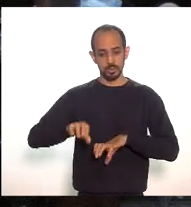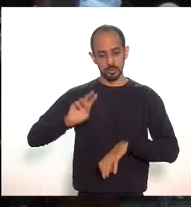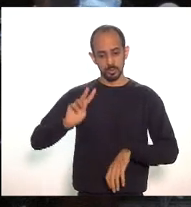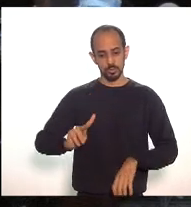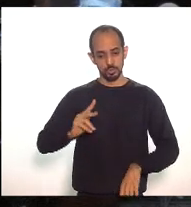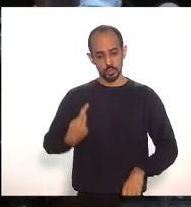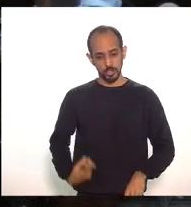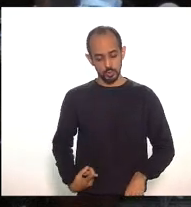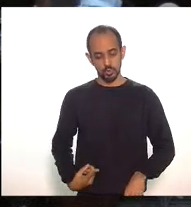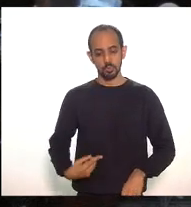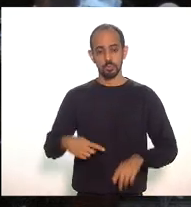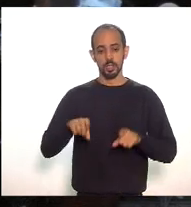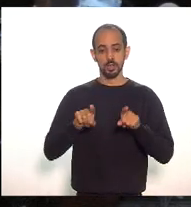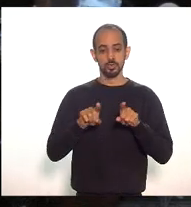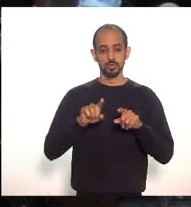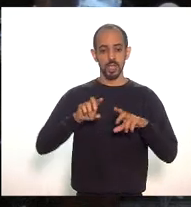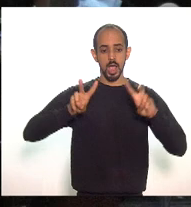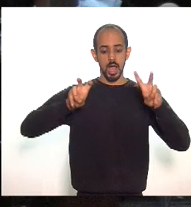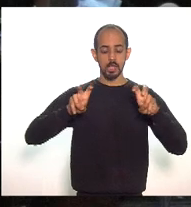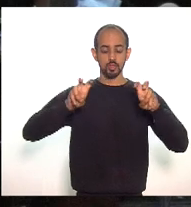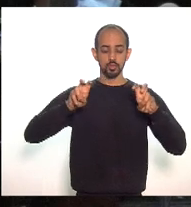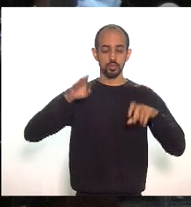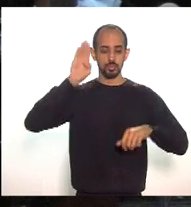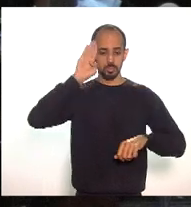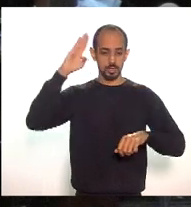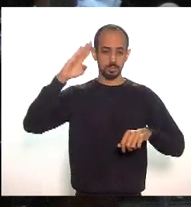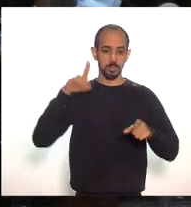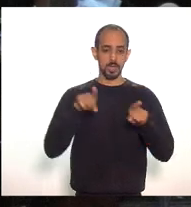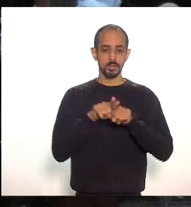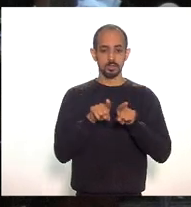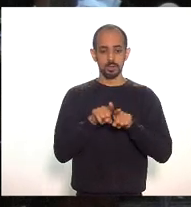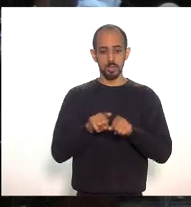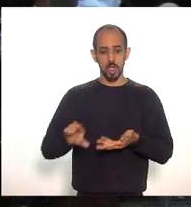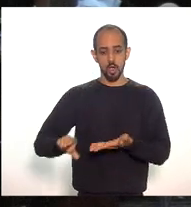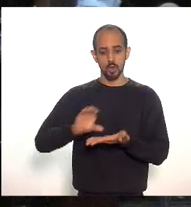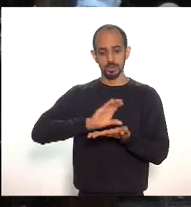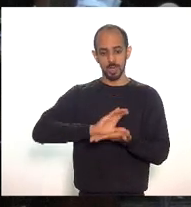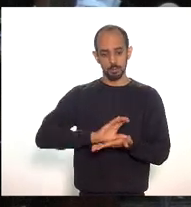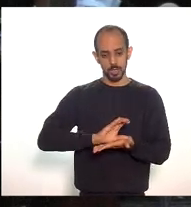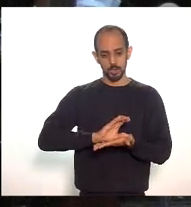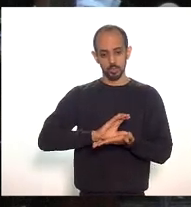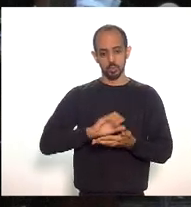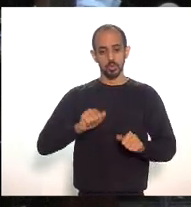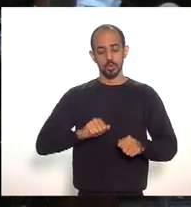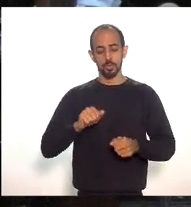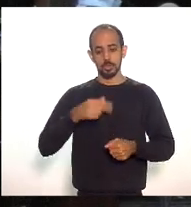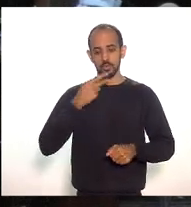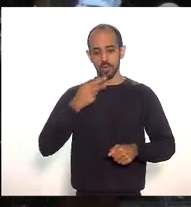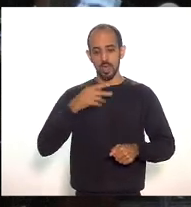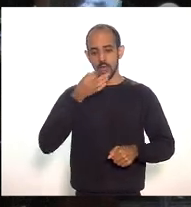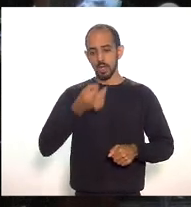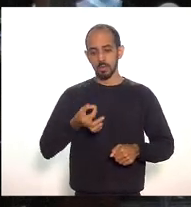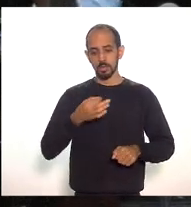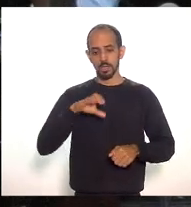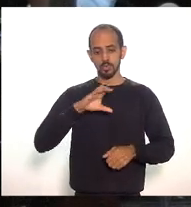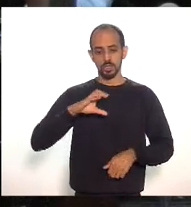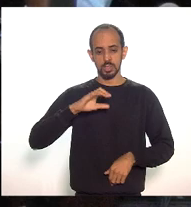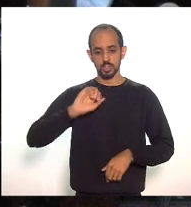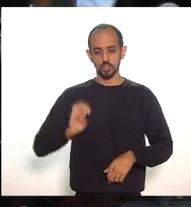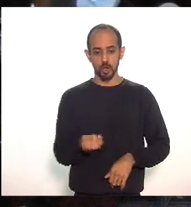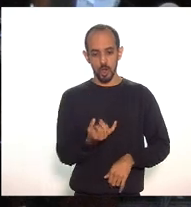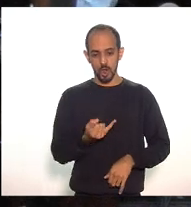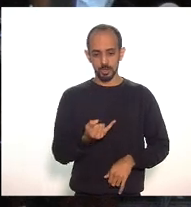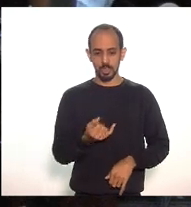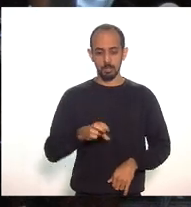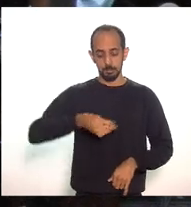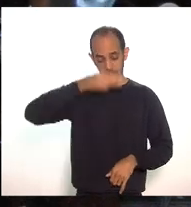Cidadania de assuntos municipais momento Regional e de orçamento para emitir parecer pela comissão de concessão desse Deputado